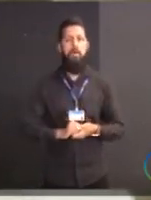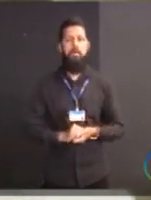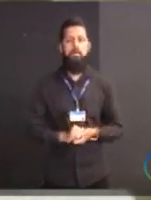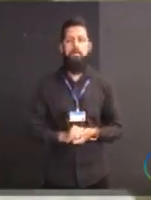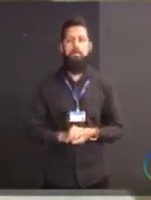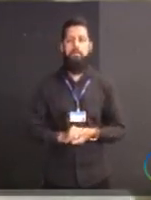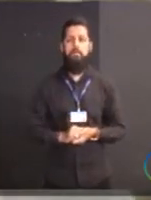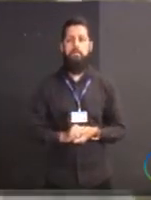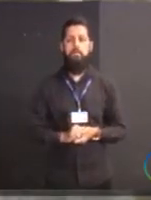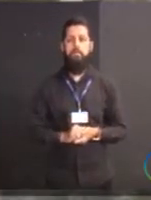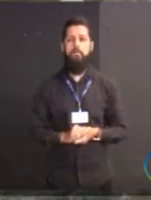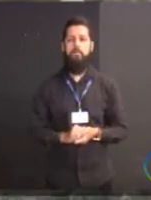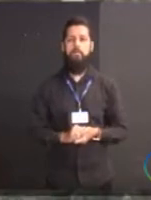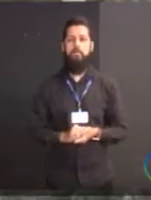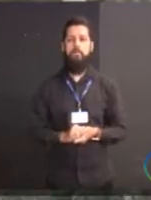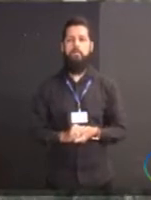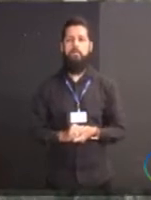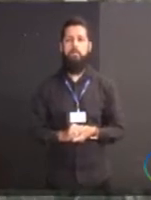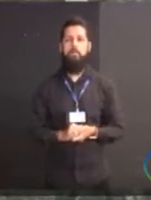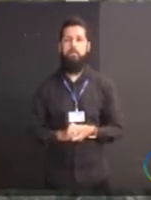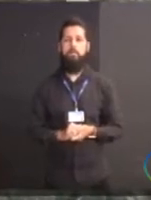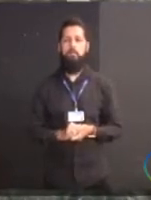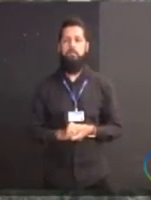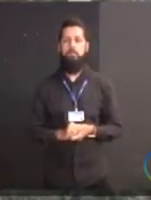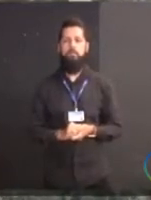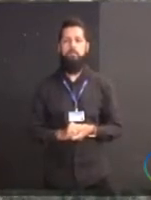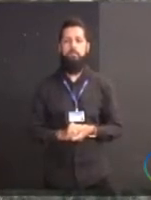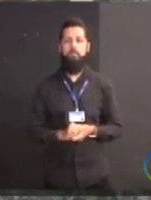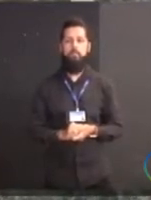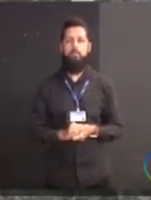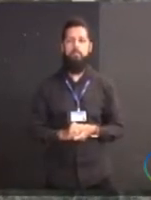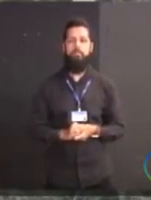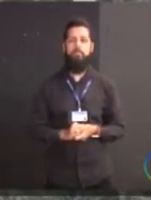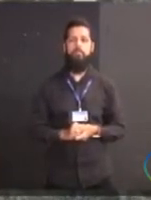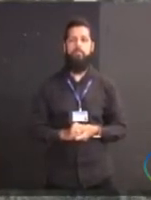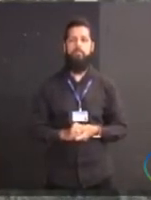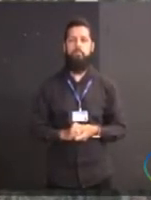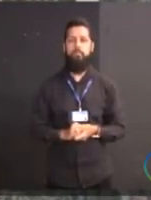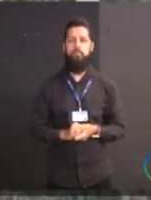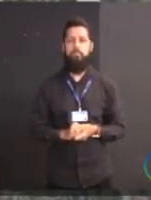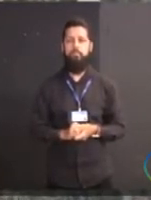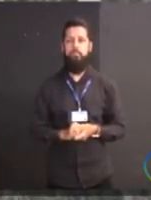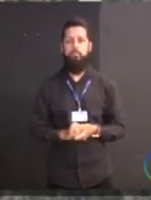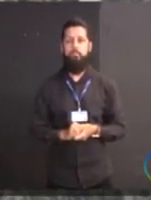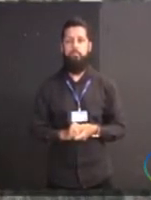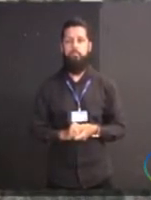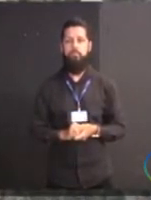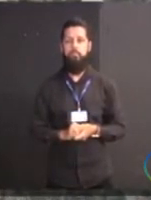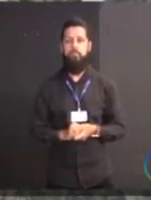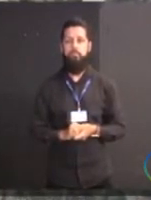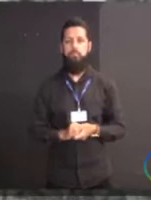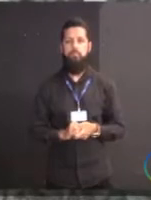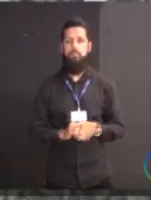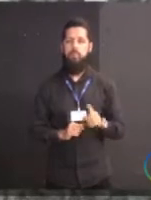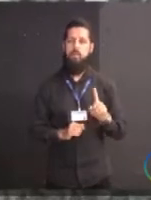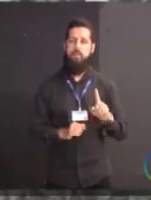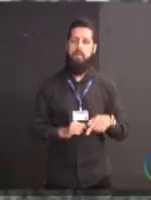altos, muito profundos, e por isso mesmo a parapsicologia é um movimento